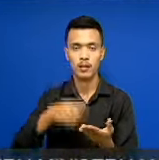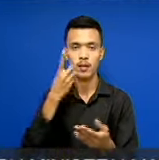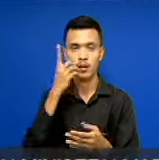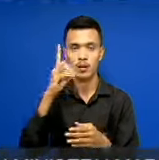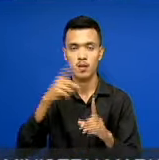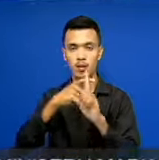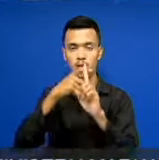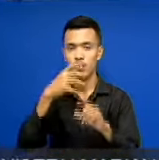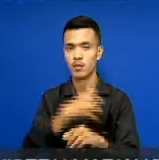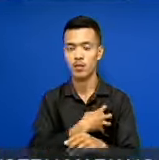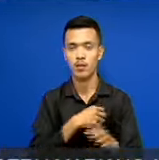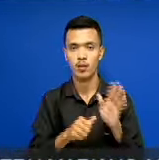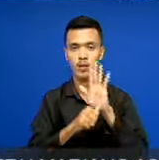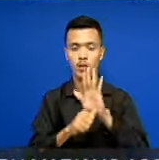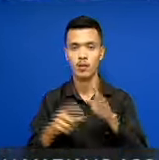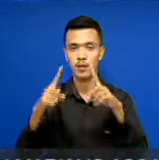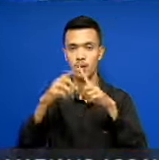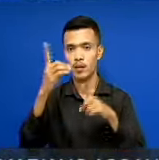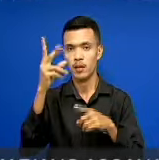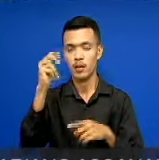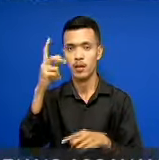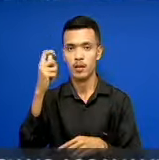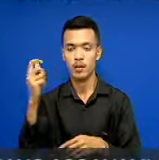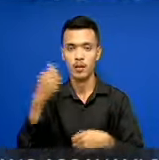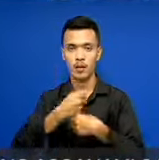comando ho di apresenta una ba de NTT atu